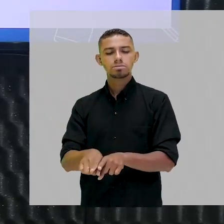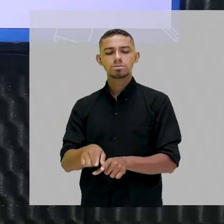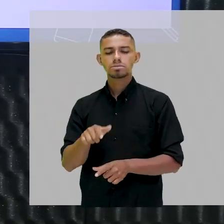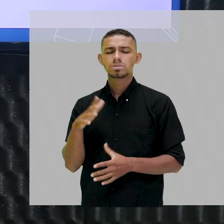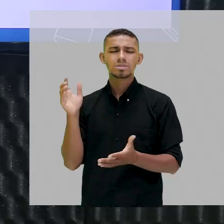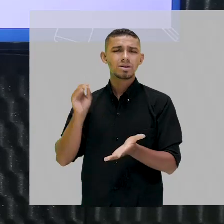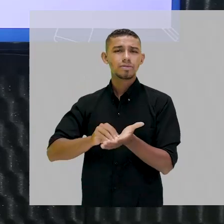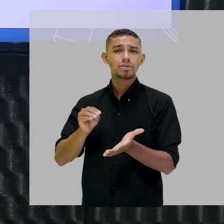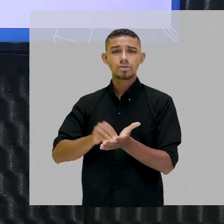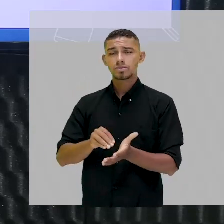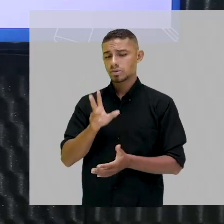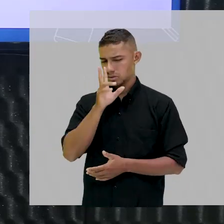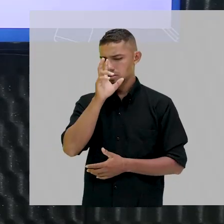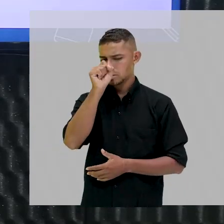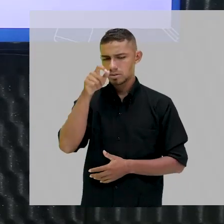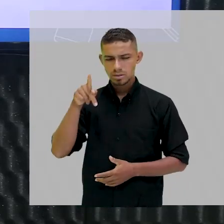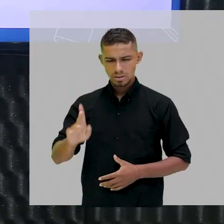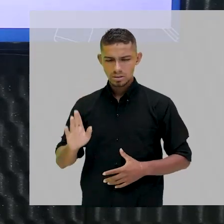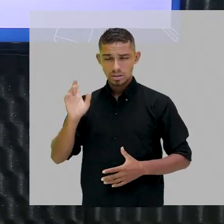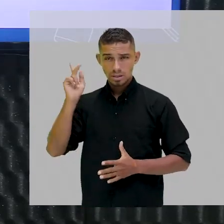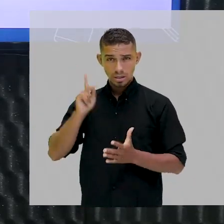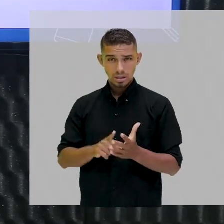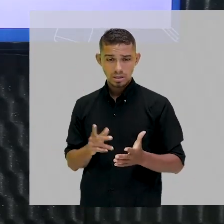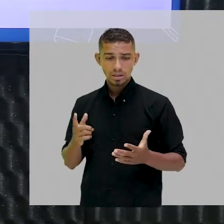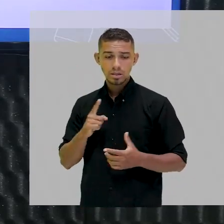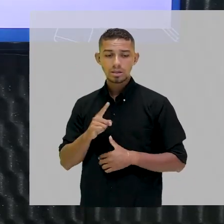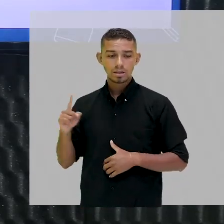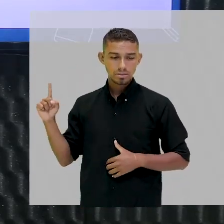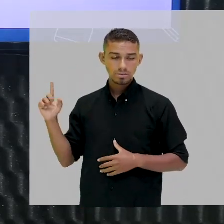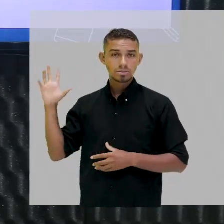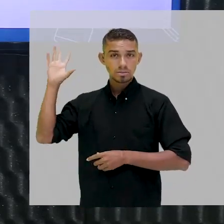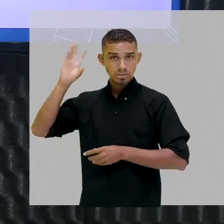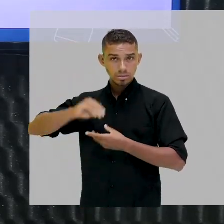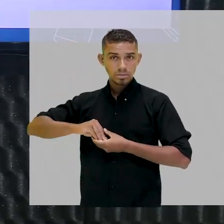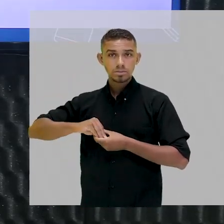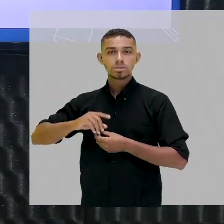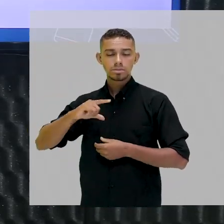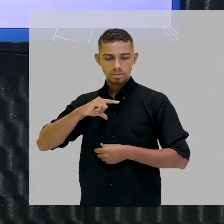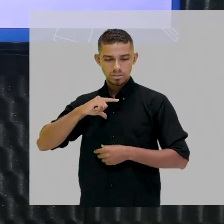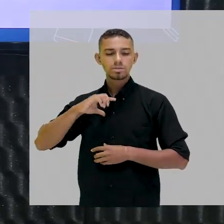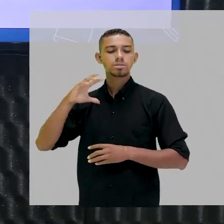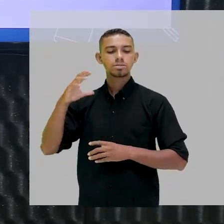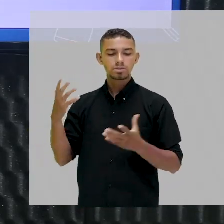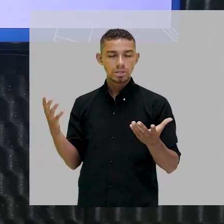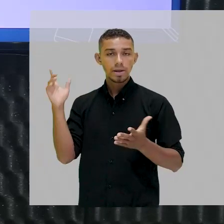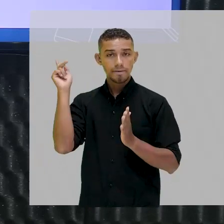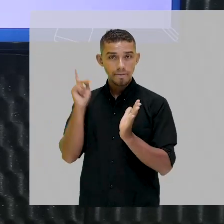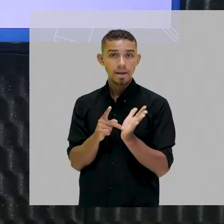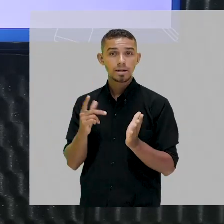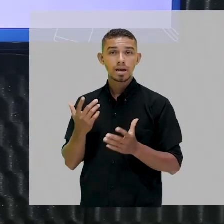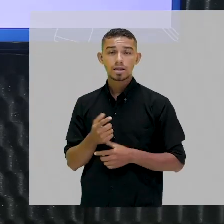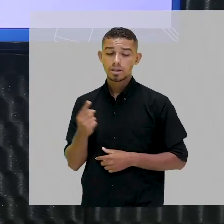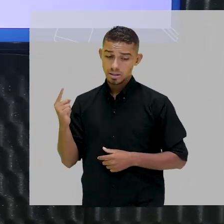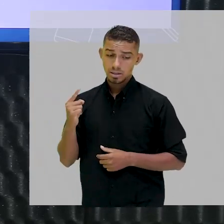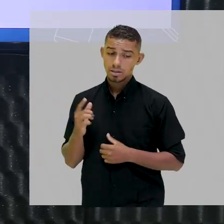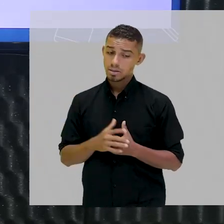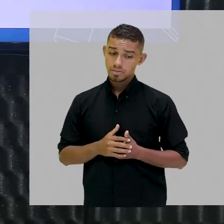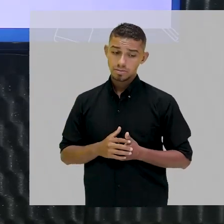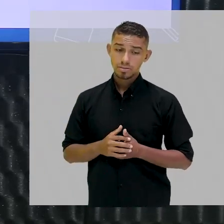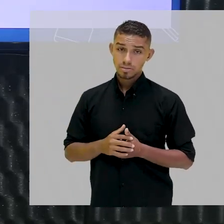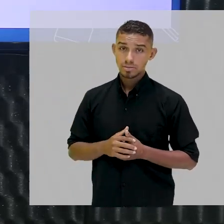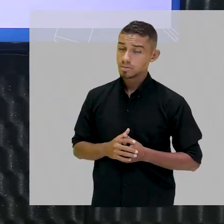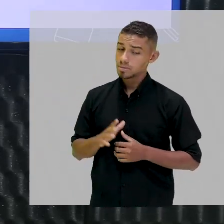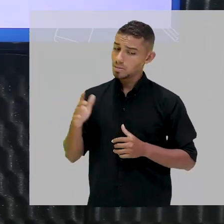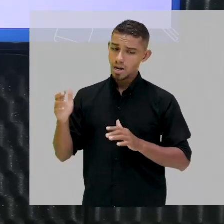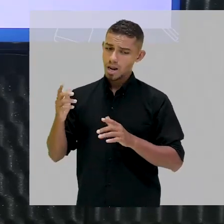na ausência do poder público. Tudo isso aqui envolve o movimento hip hop. Então, essa opção não pode ser